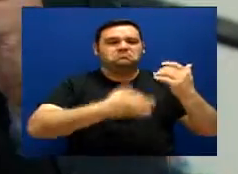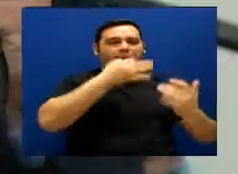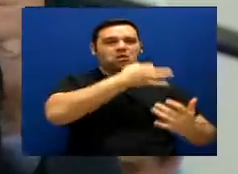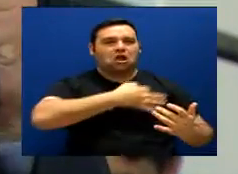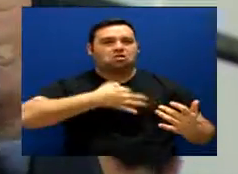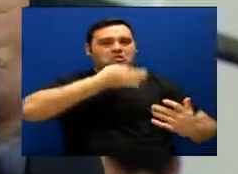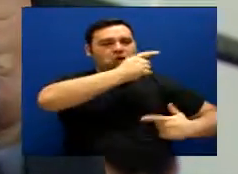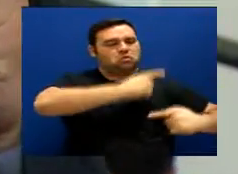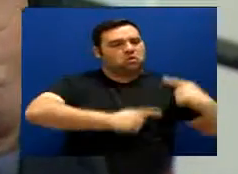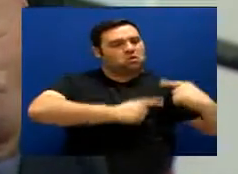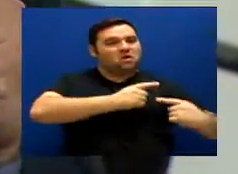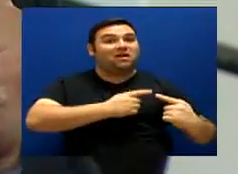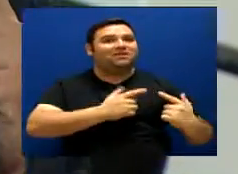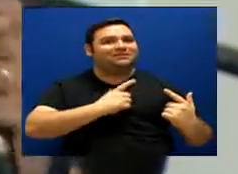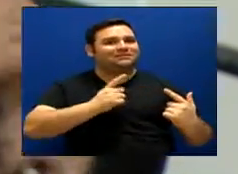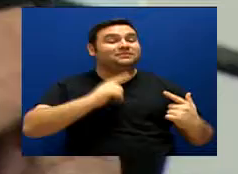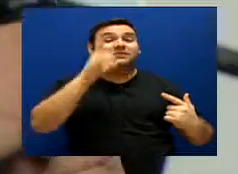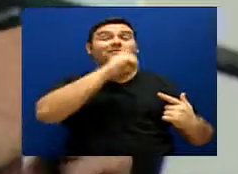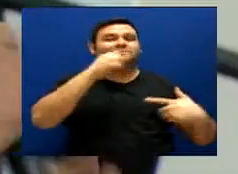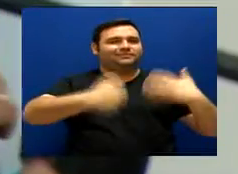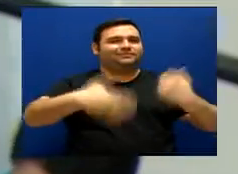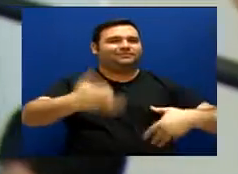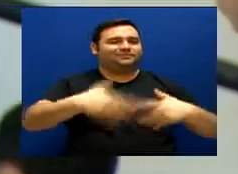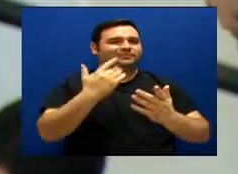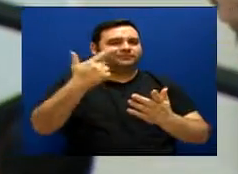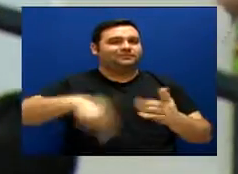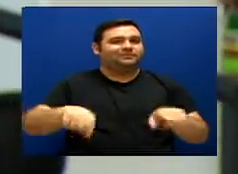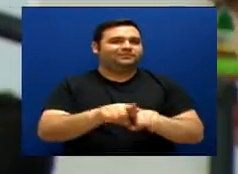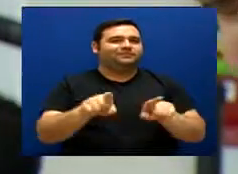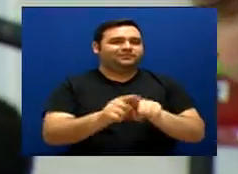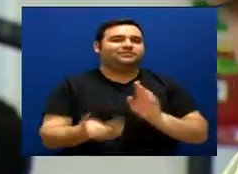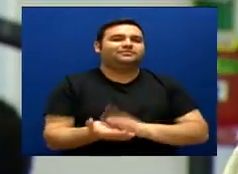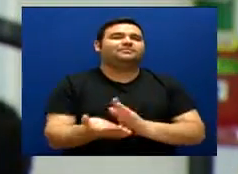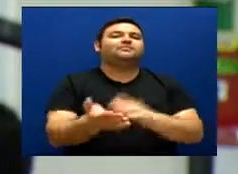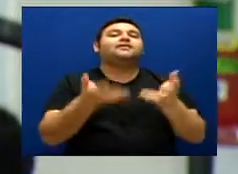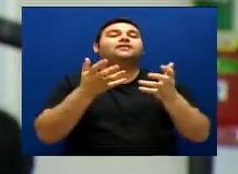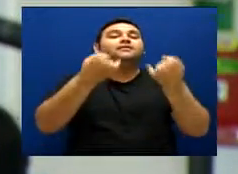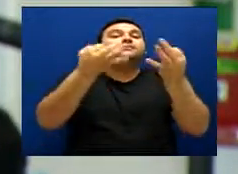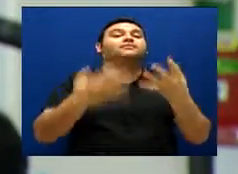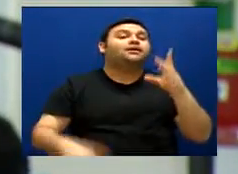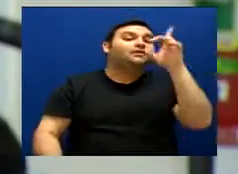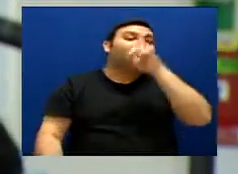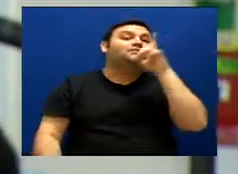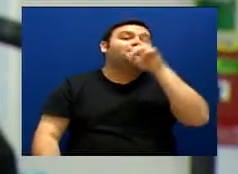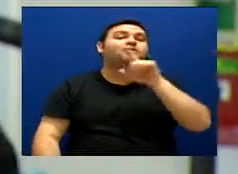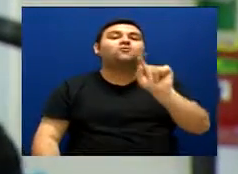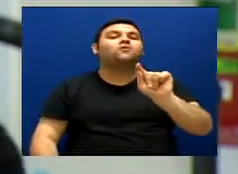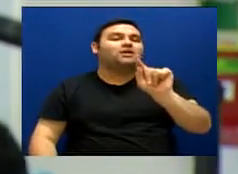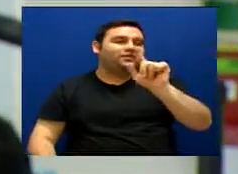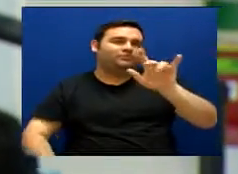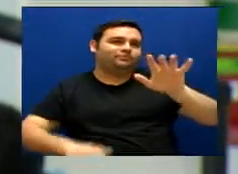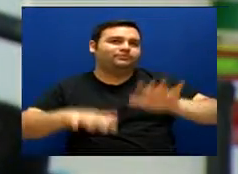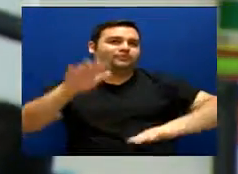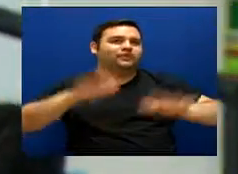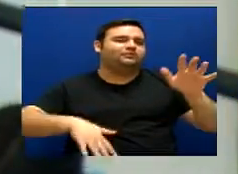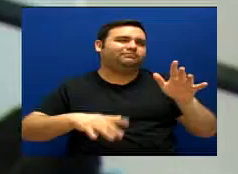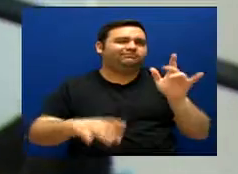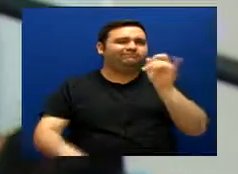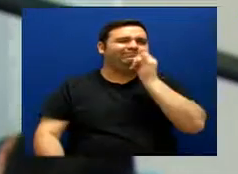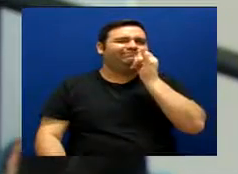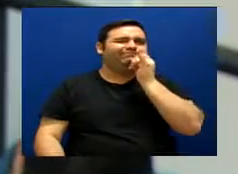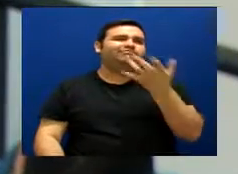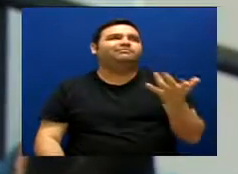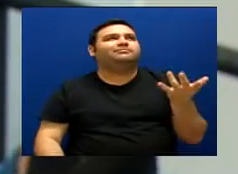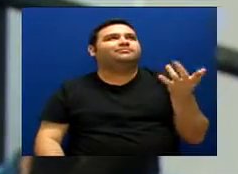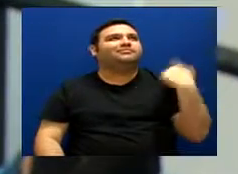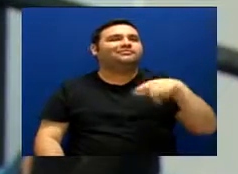Eu quero, Manga, falar sobre domingo, depois eu tenho um voto de congratulações, mas eu quero falar sobre domingo, que muitas vezes, por exemplo,